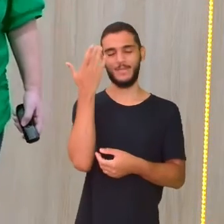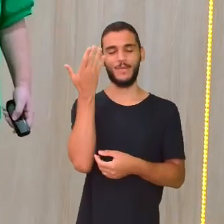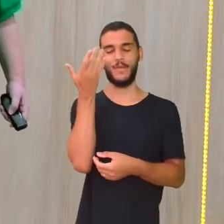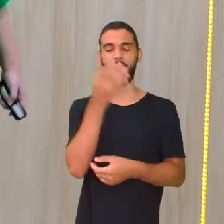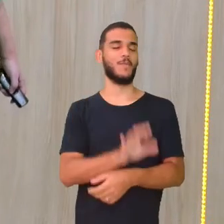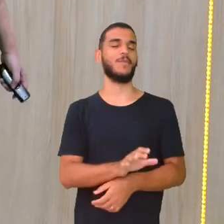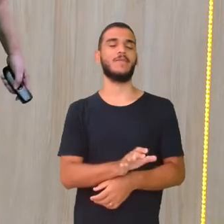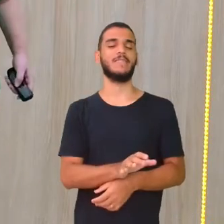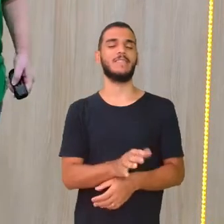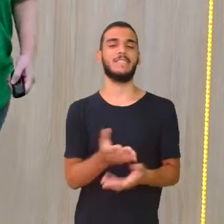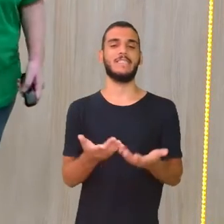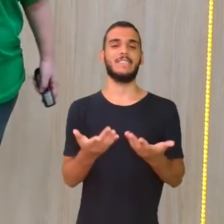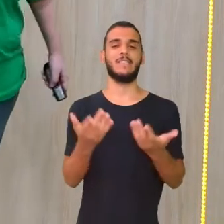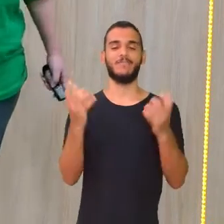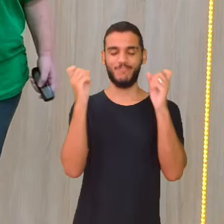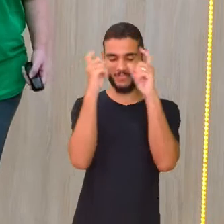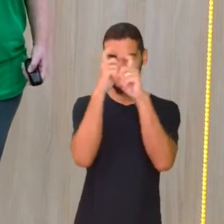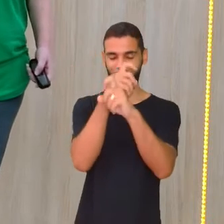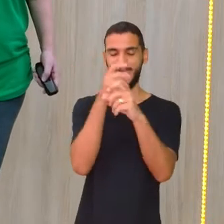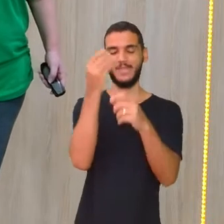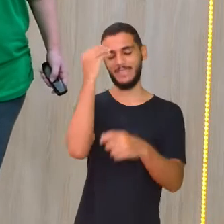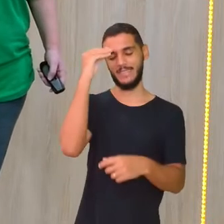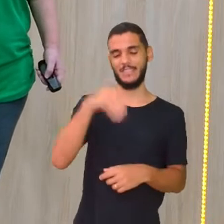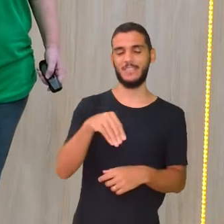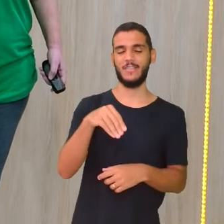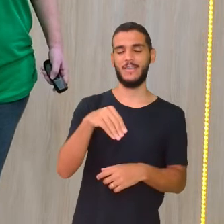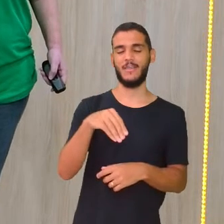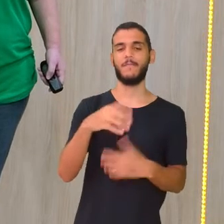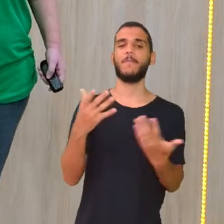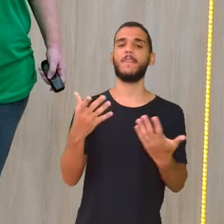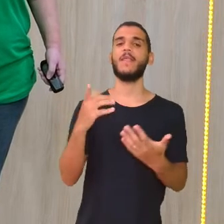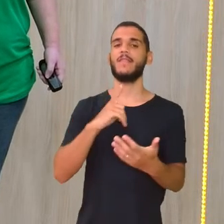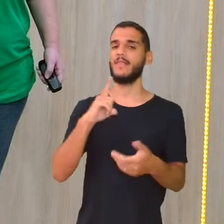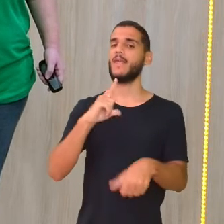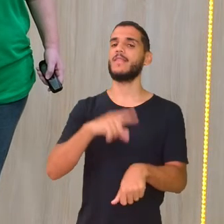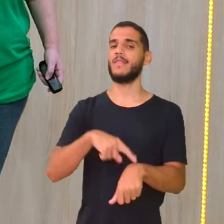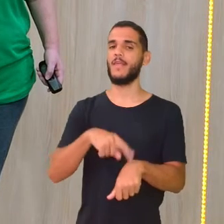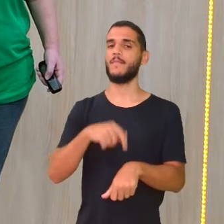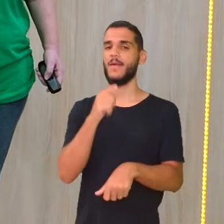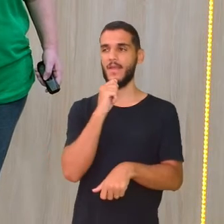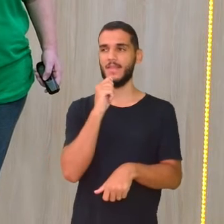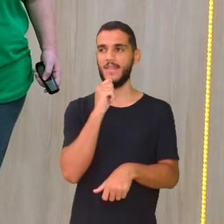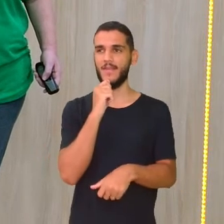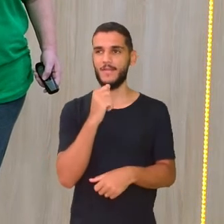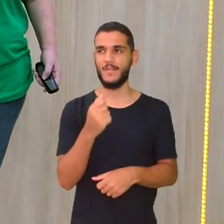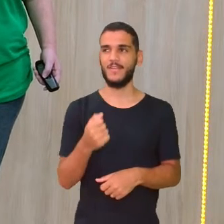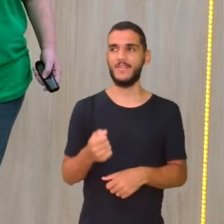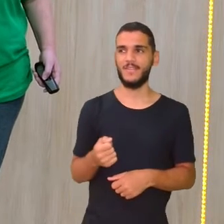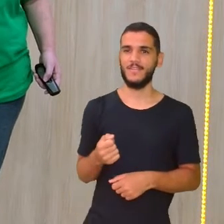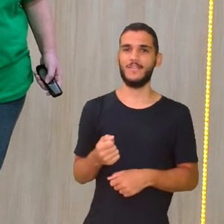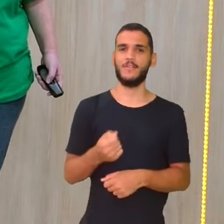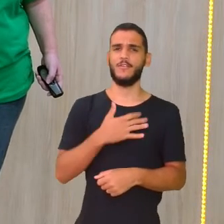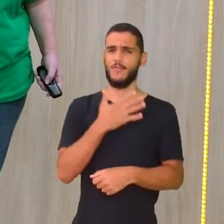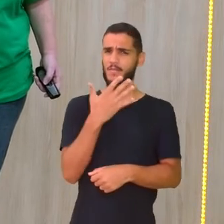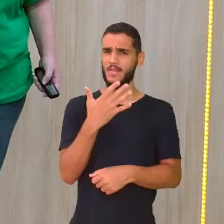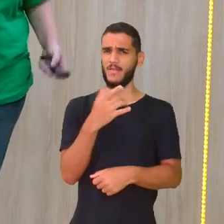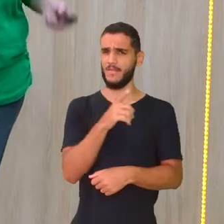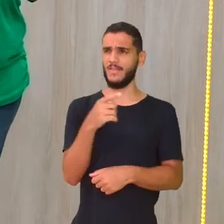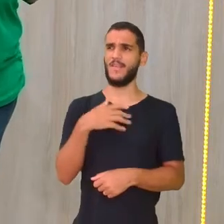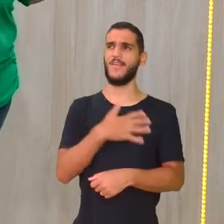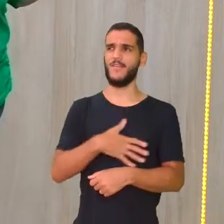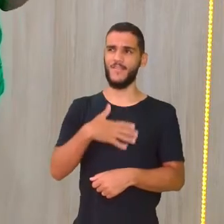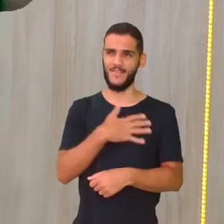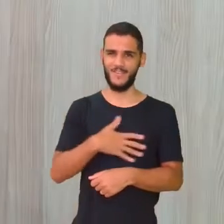em teorema. Exato. Vamos embora. Boa surpresa, Gilson. Surpresa? Você gostar de